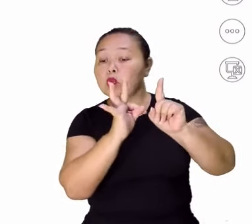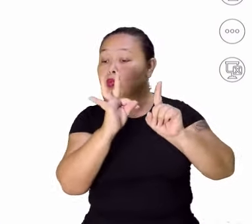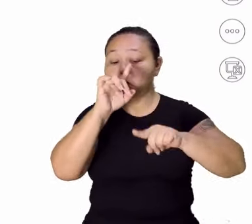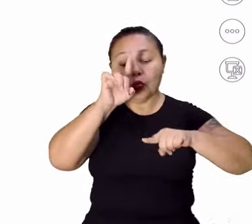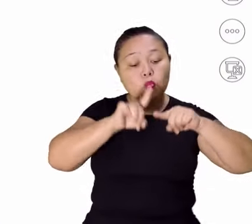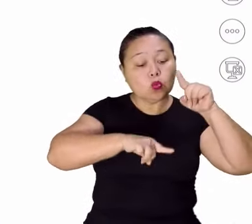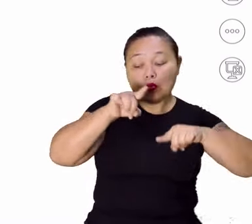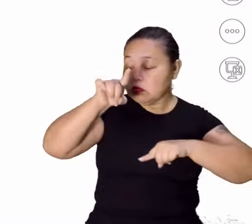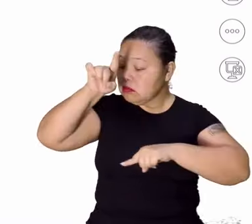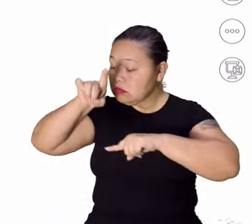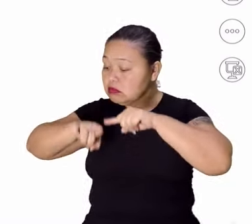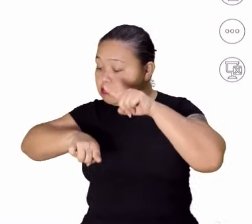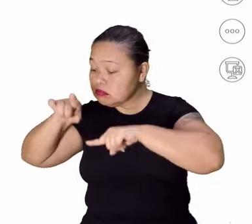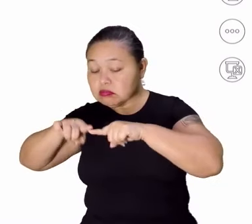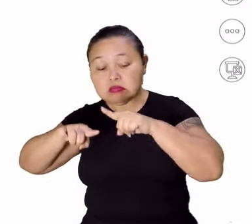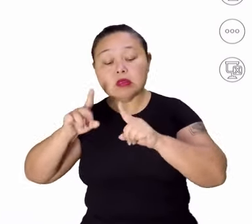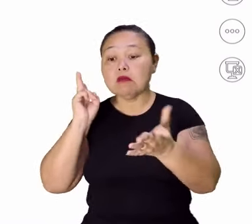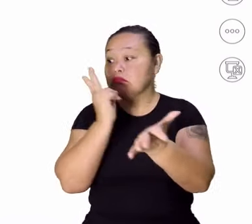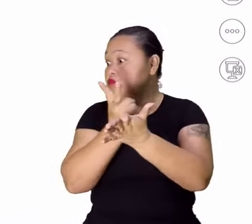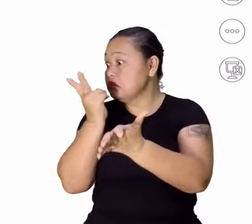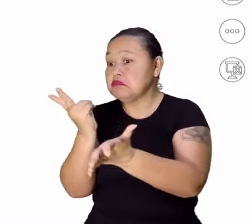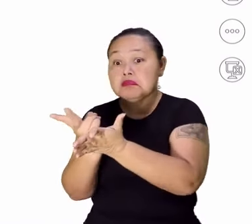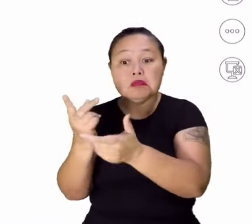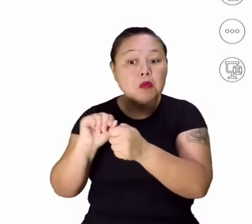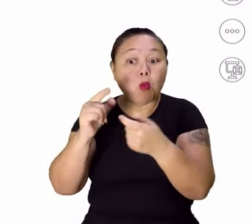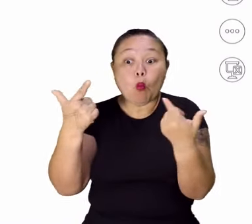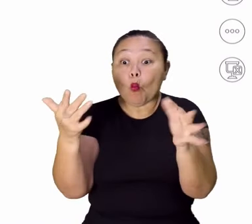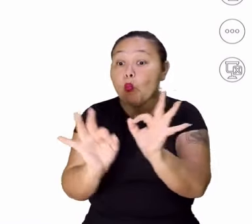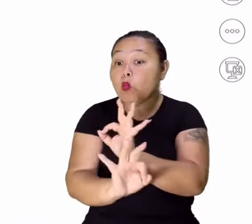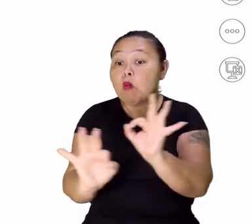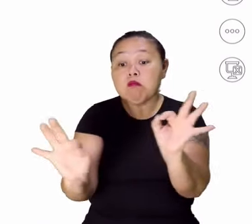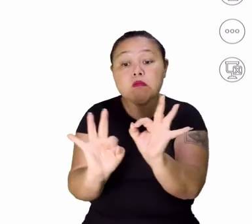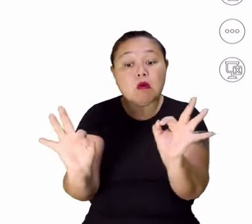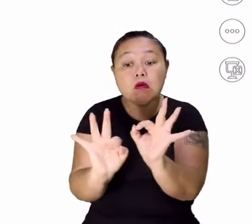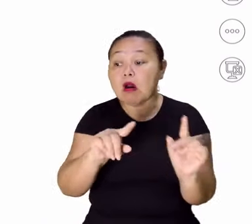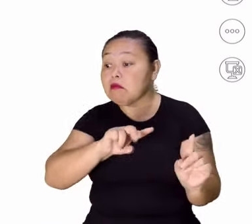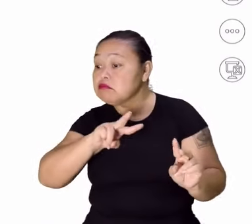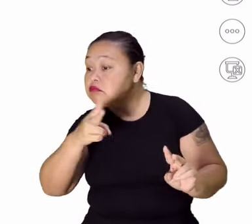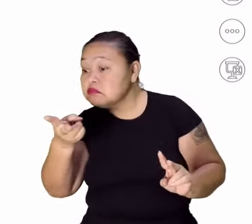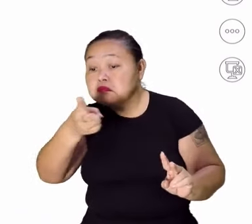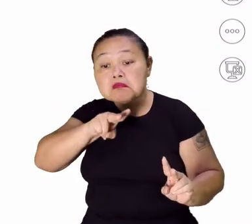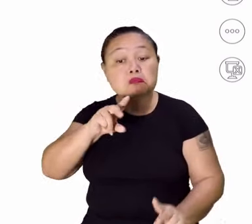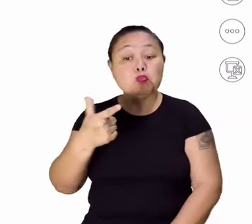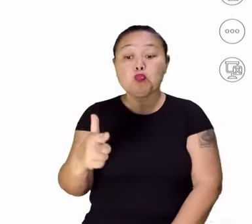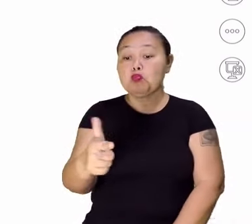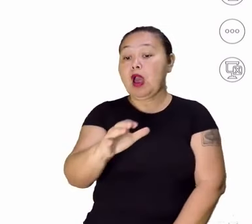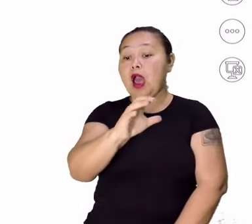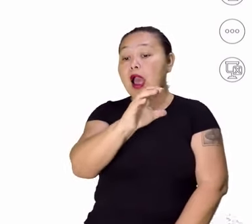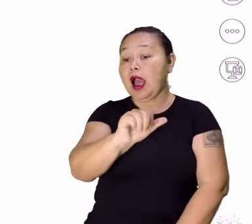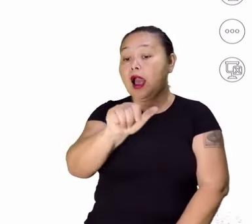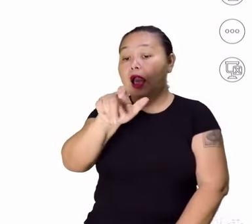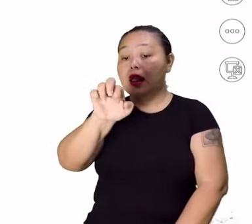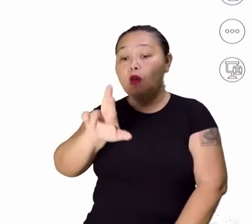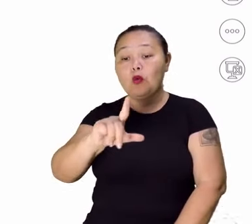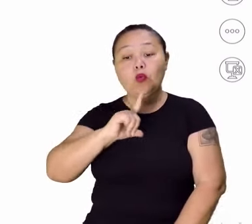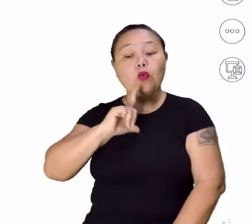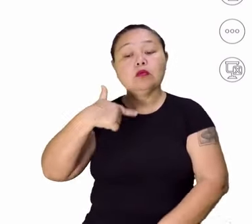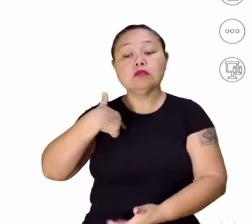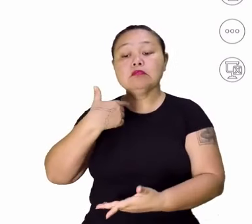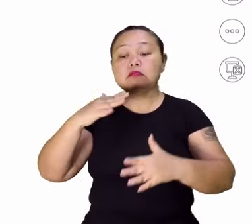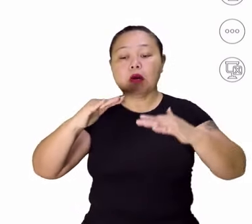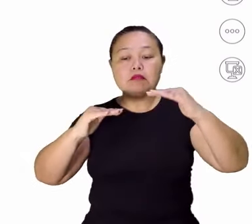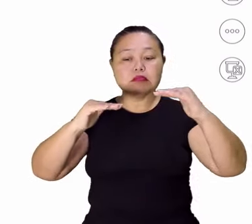estão em No momento que tiver a mesma temperatura, não há mais transmissão de energia térmica. Não há mais calor, e aí, ele fala que ele entrou